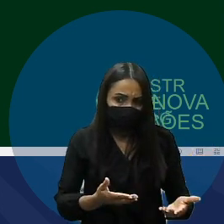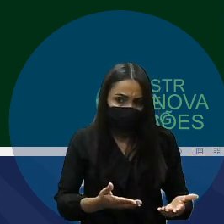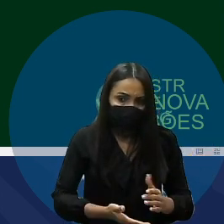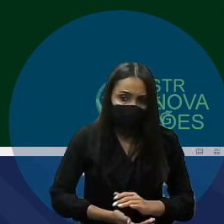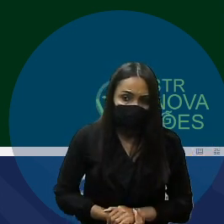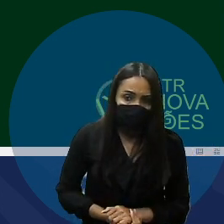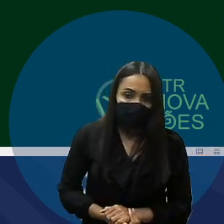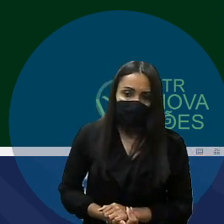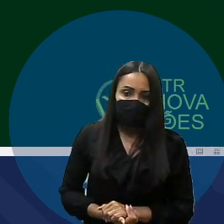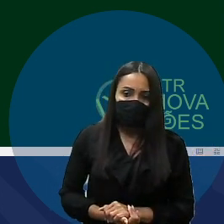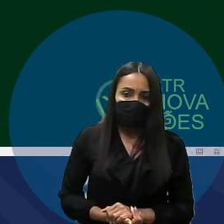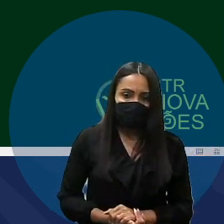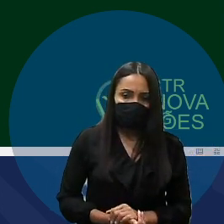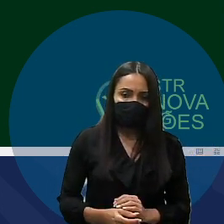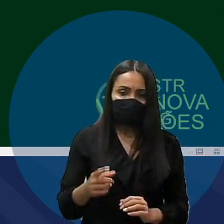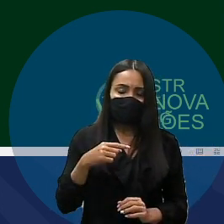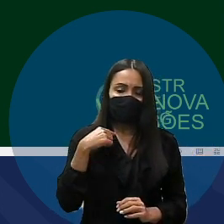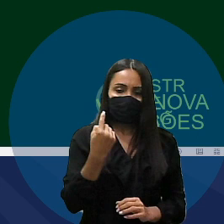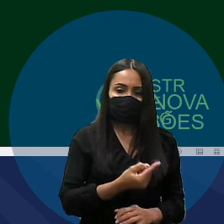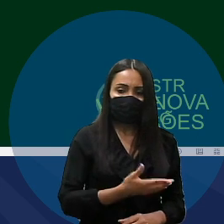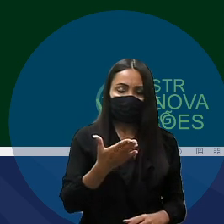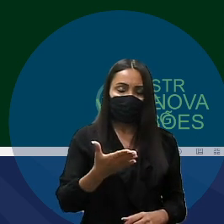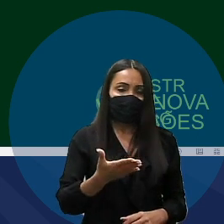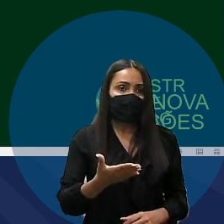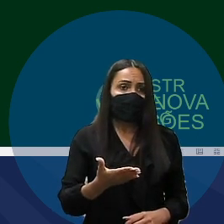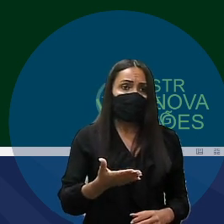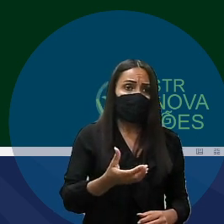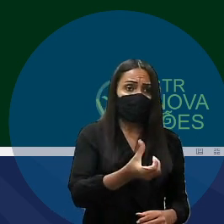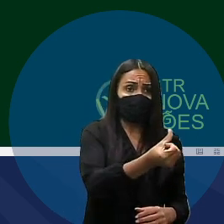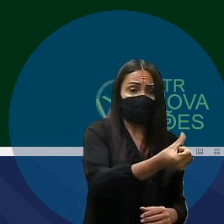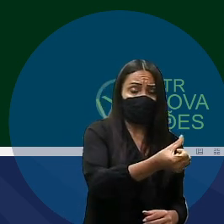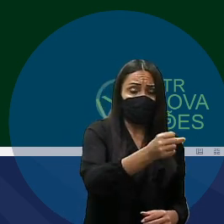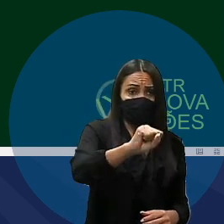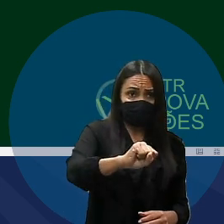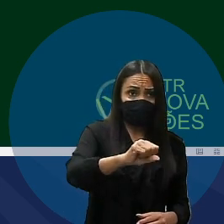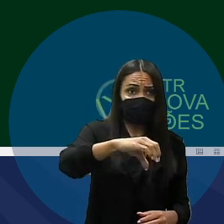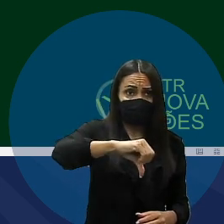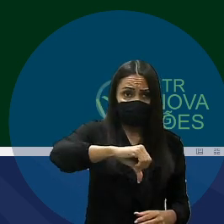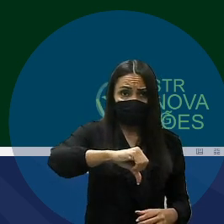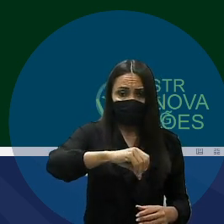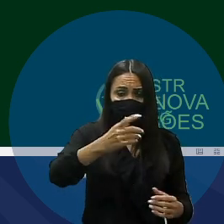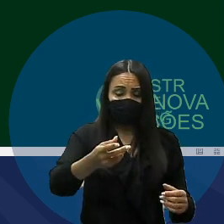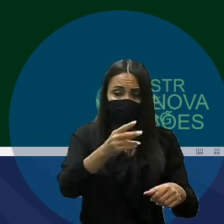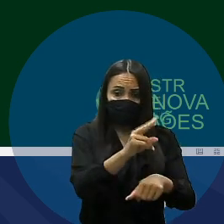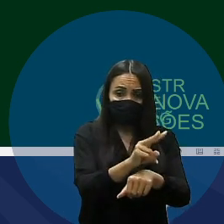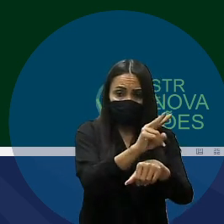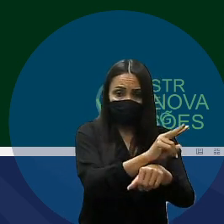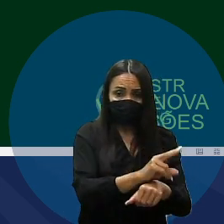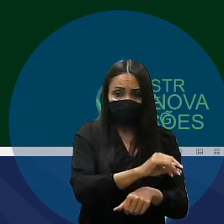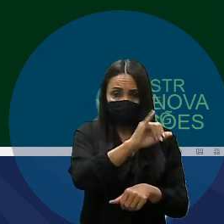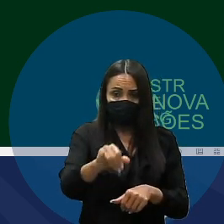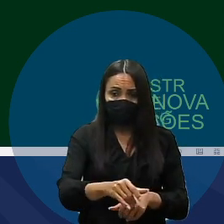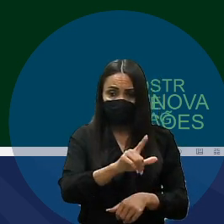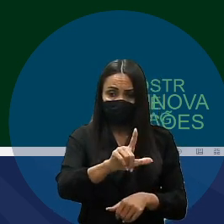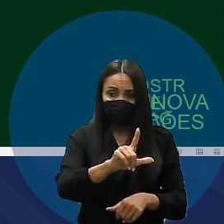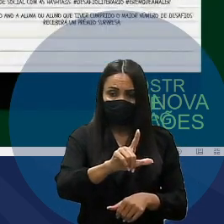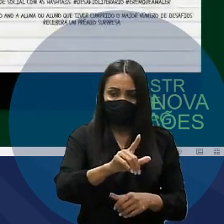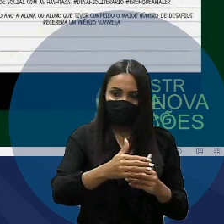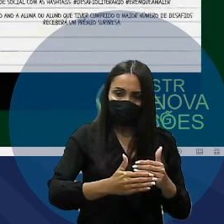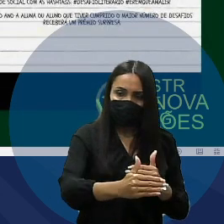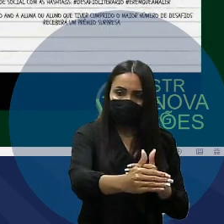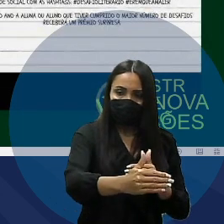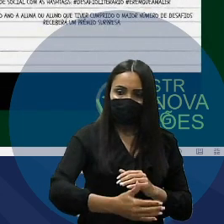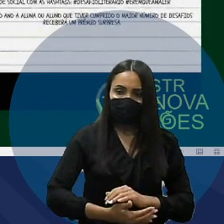gradativo, a gente já vai em 89 empréstimos, desde que recomeçou a aula em julho. Pode passar?